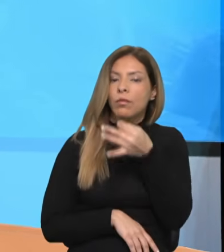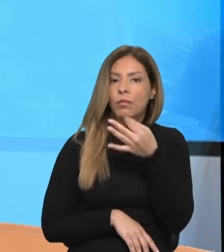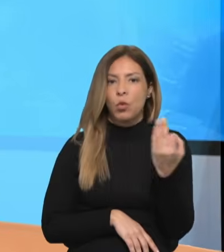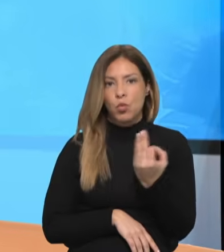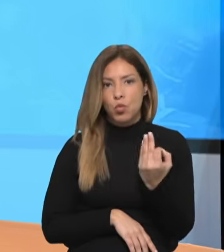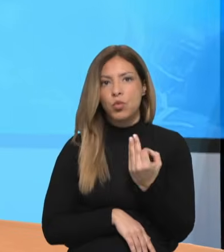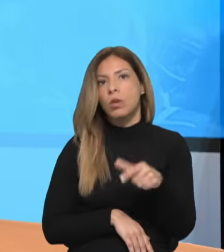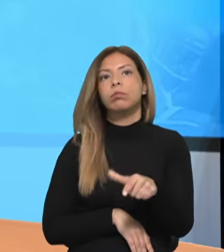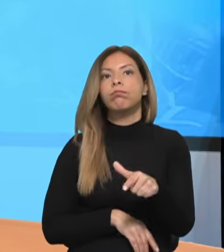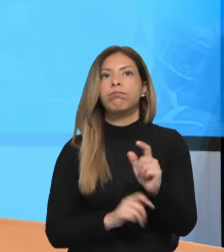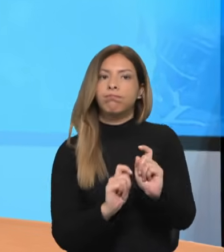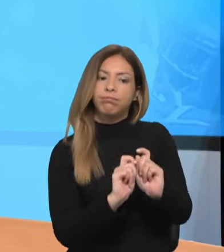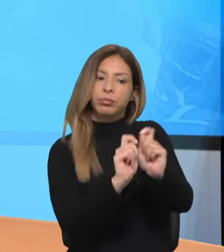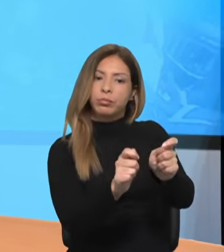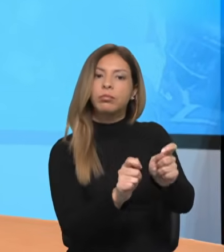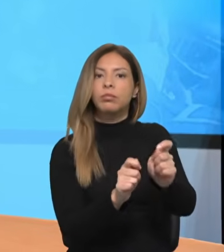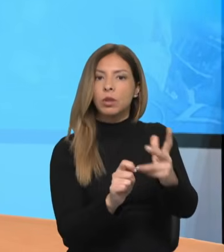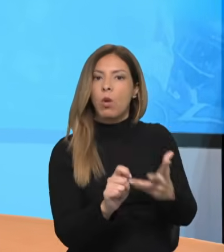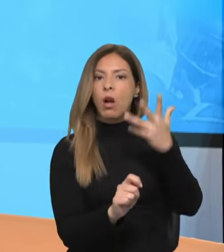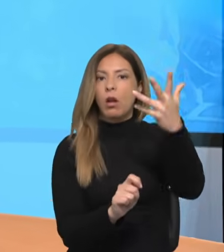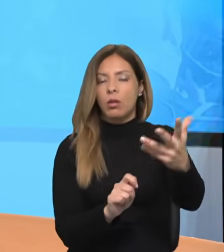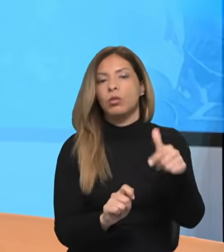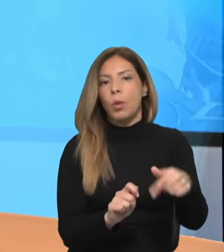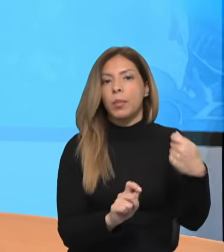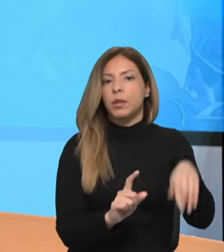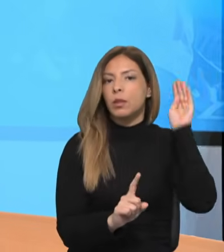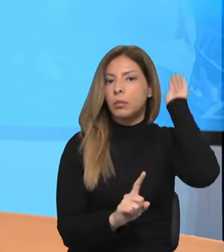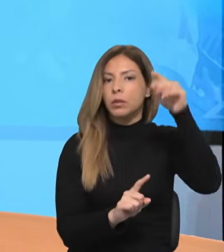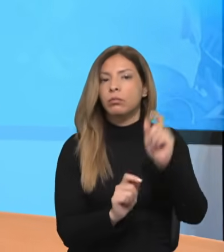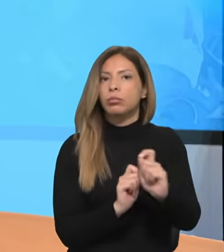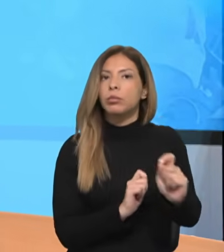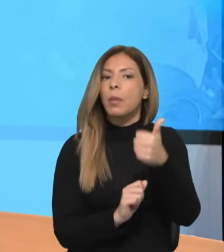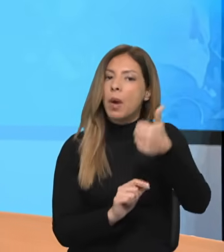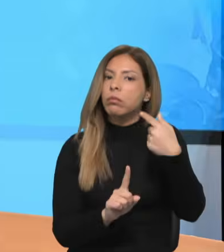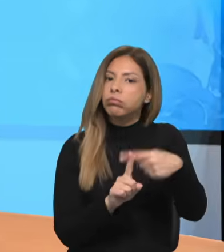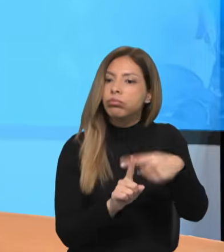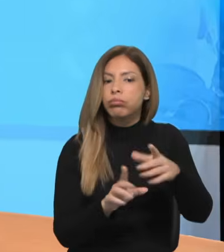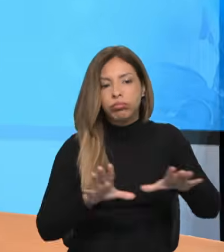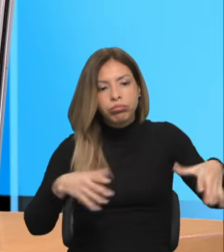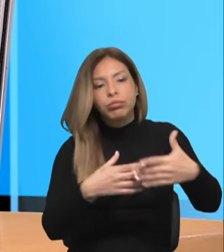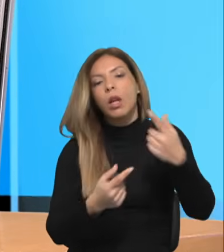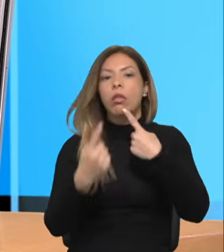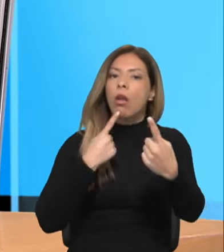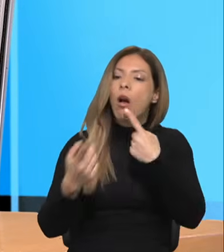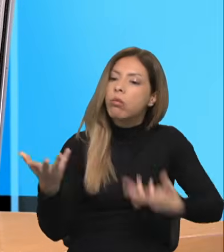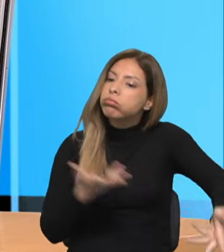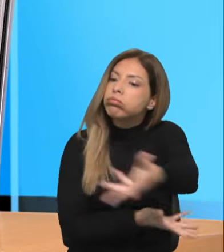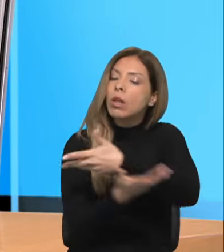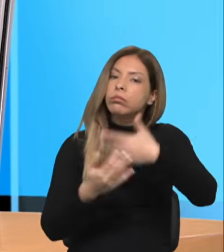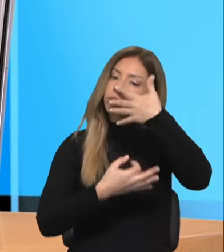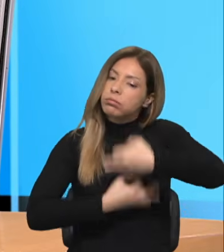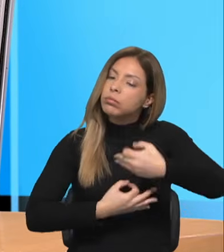o mandato de António José Seguro, desejando o mandato ao serviço do bem comum, no espírito de diálogo e na atenção à dignidade da